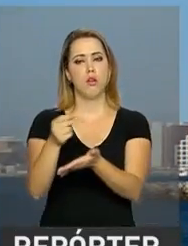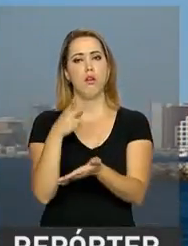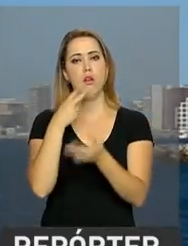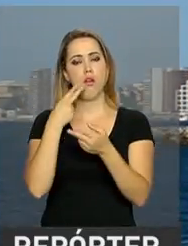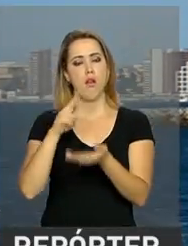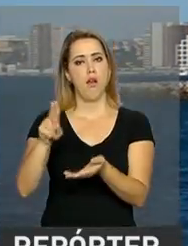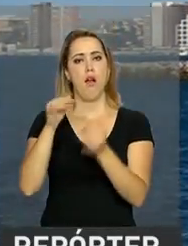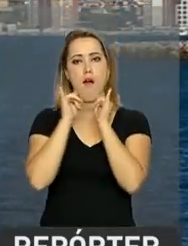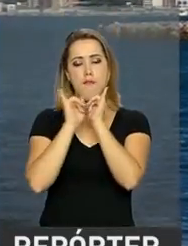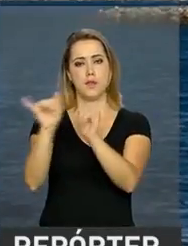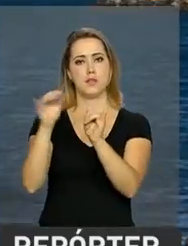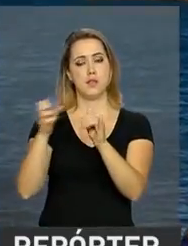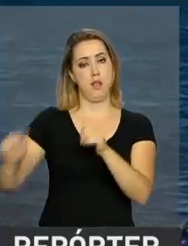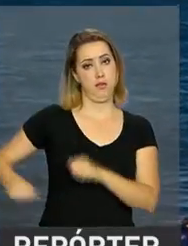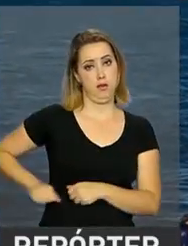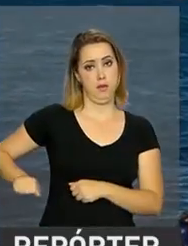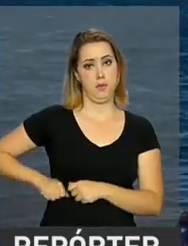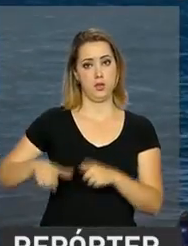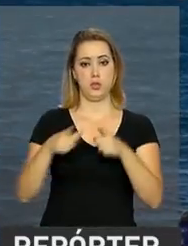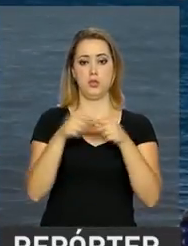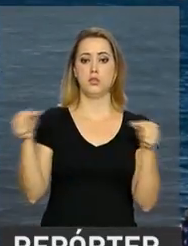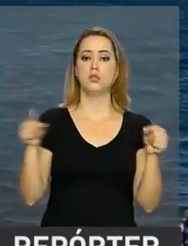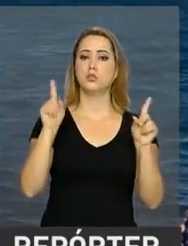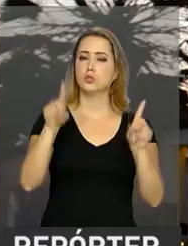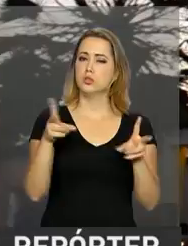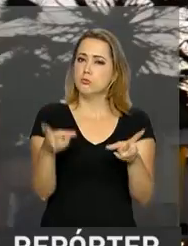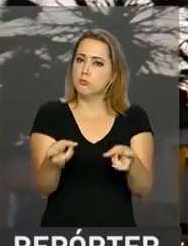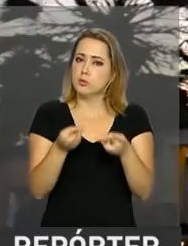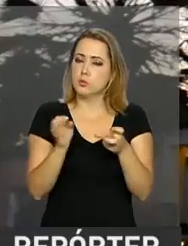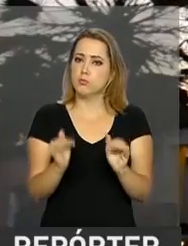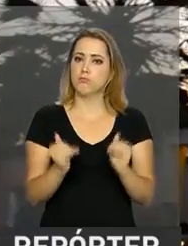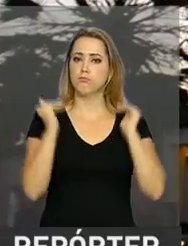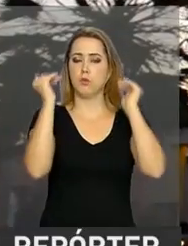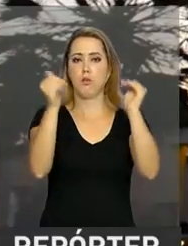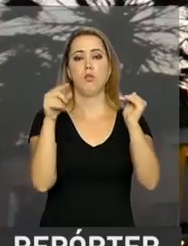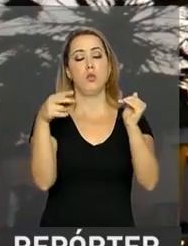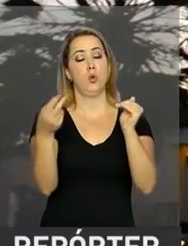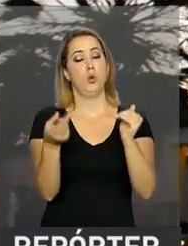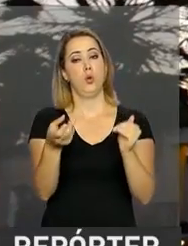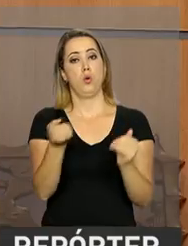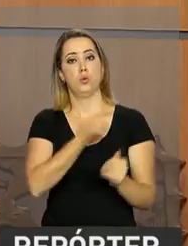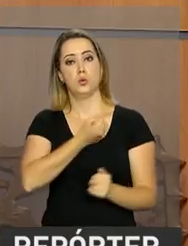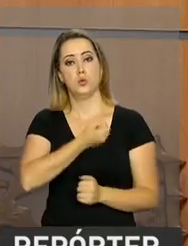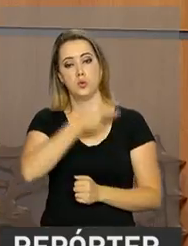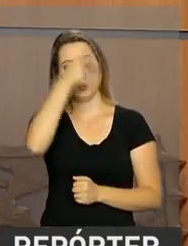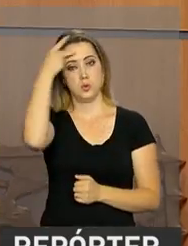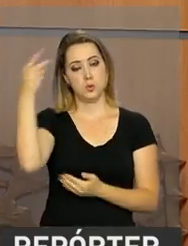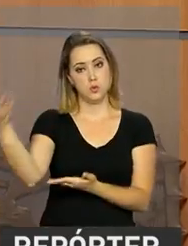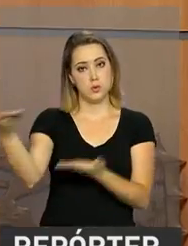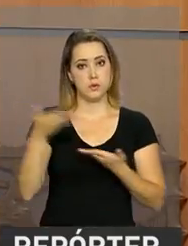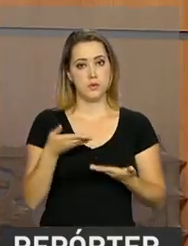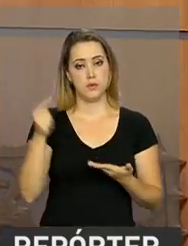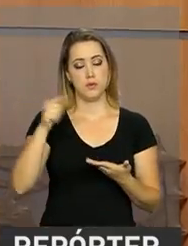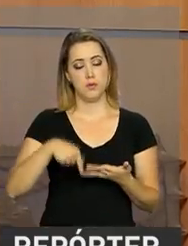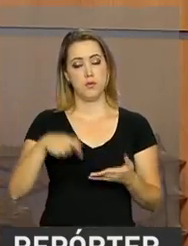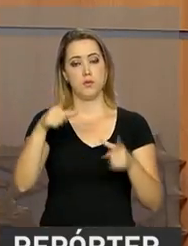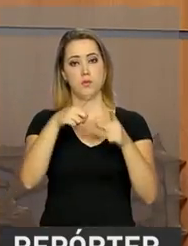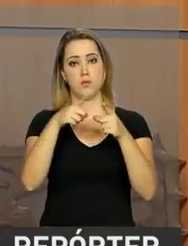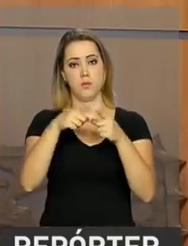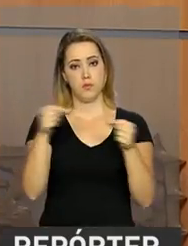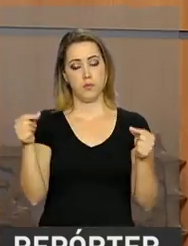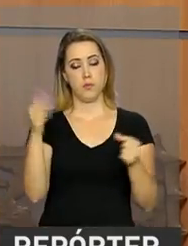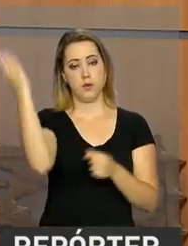embaixada da China e a expectativa é aumentar o número de turistas que vem ao Brasil a China é o país número um em